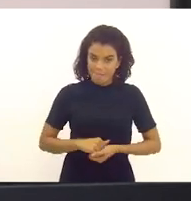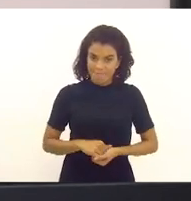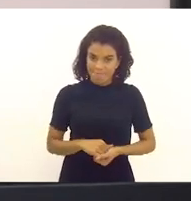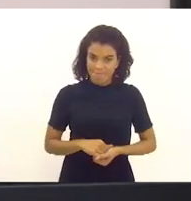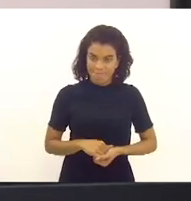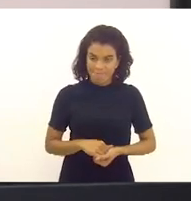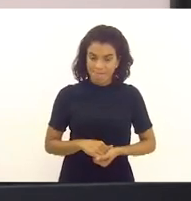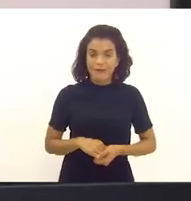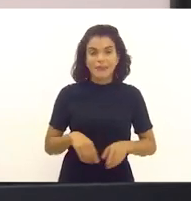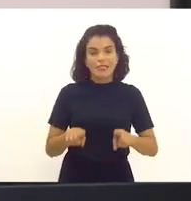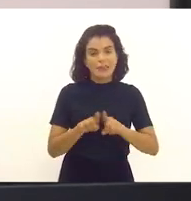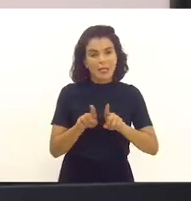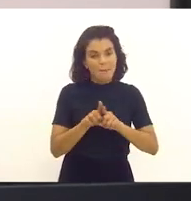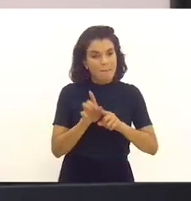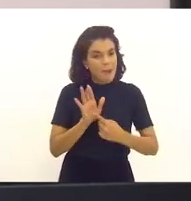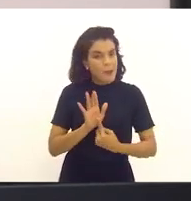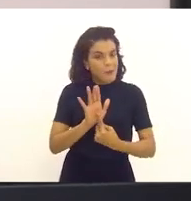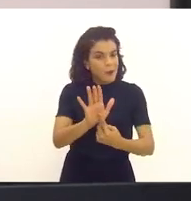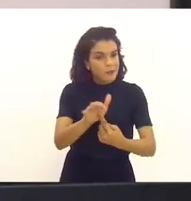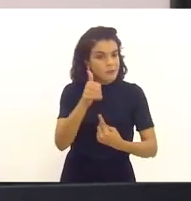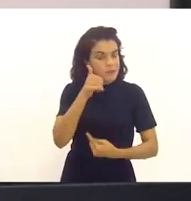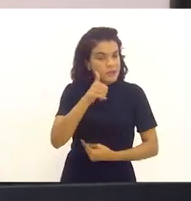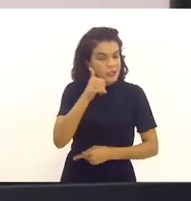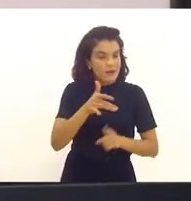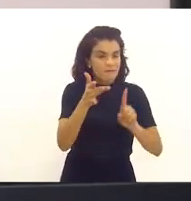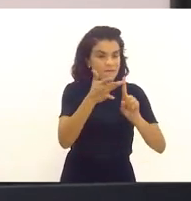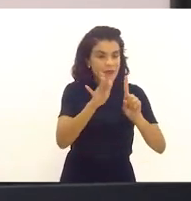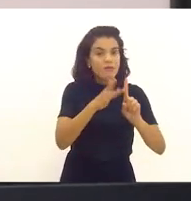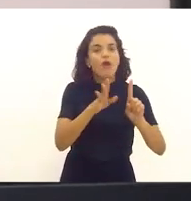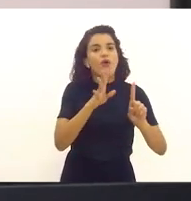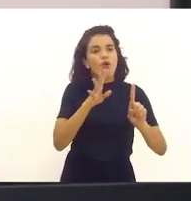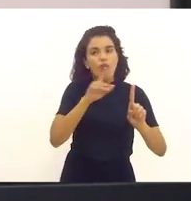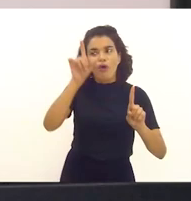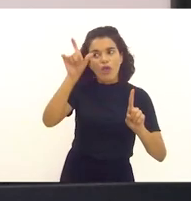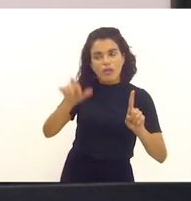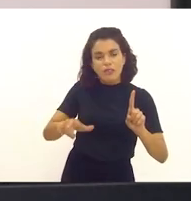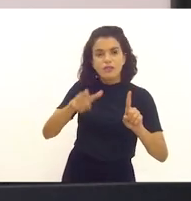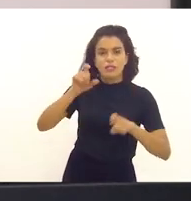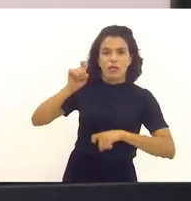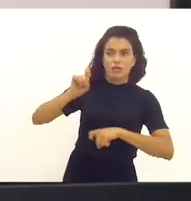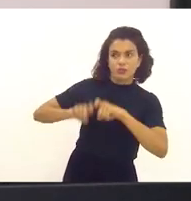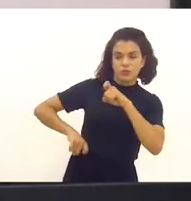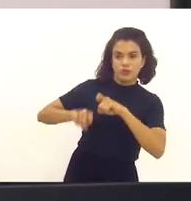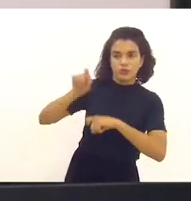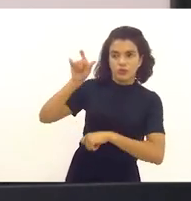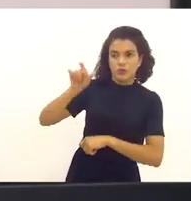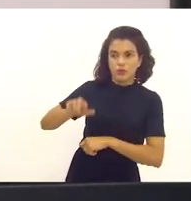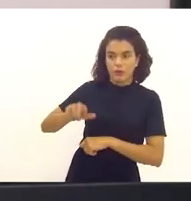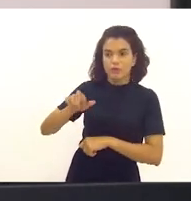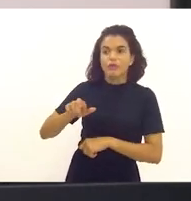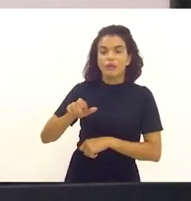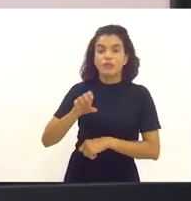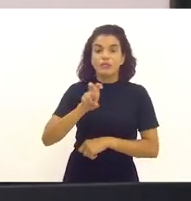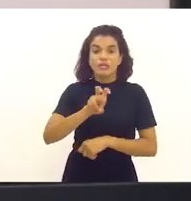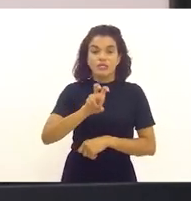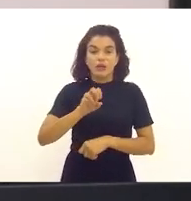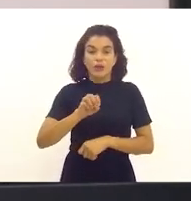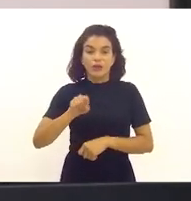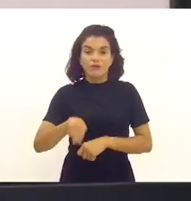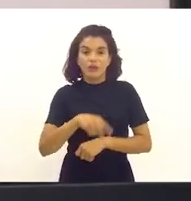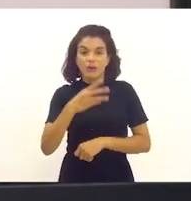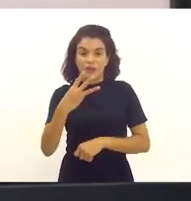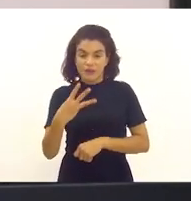também destaco aqui que são mulheres meninas vítimas que conheciam seus agressores né 50,3